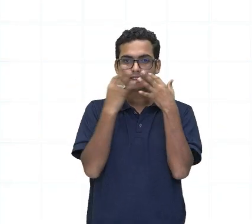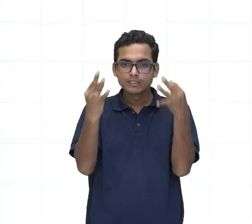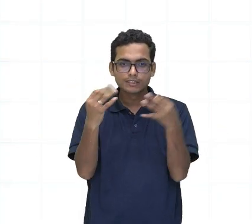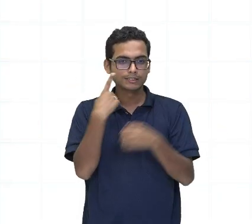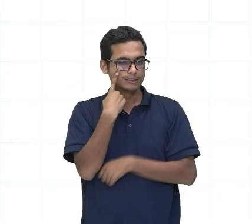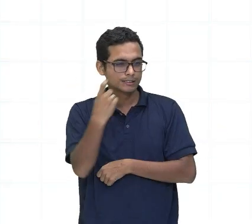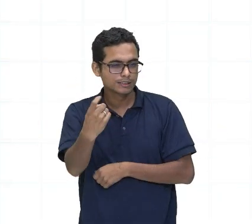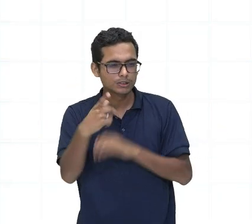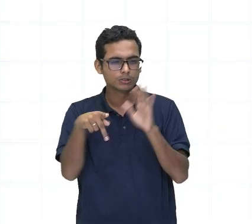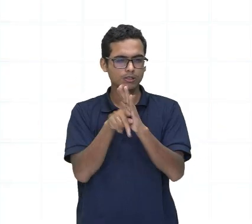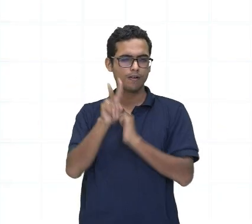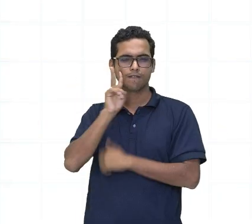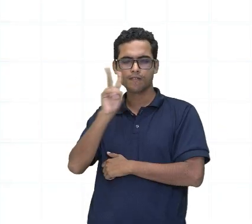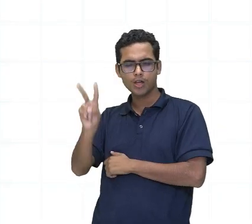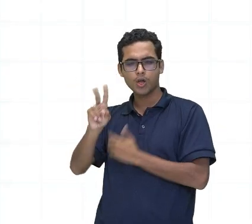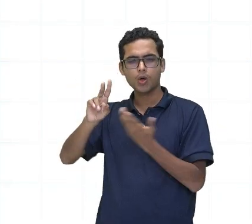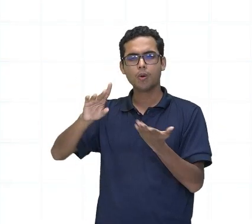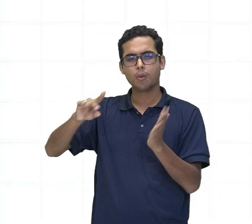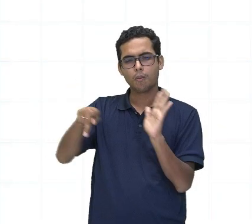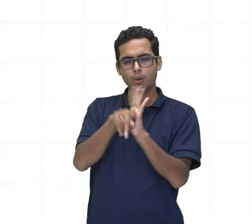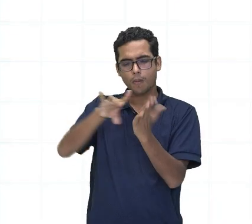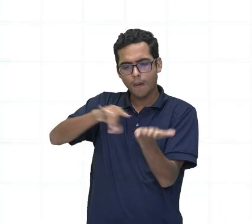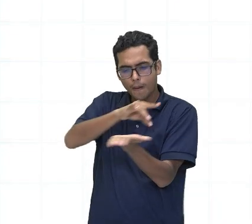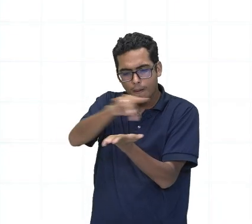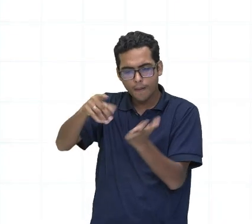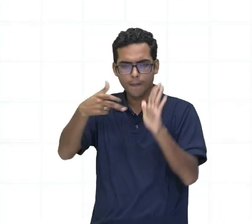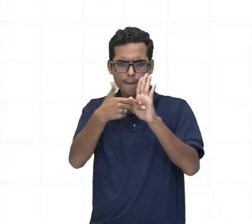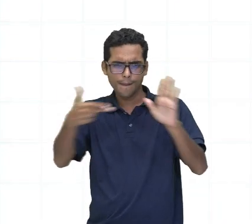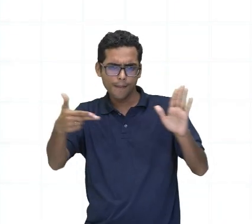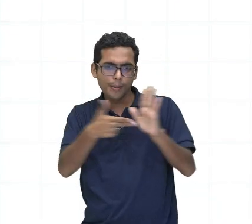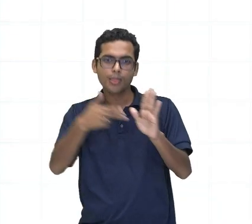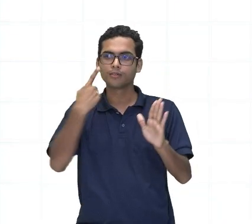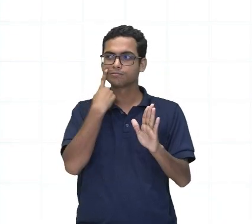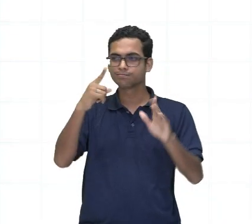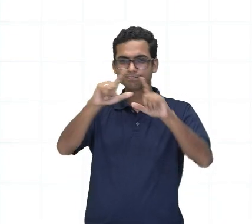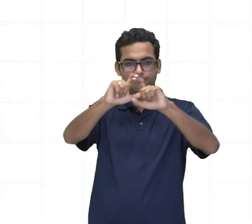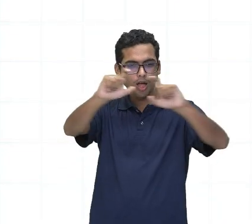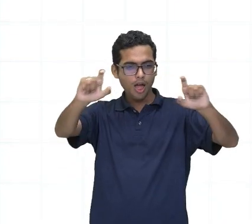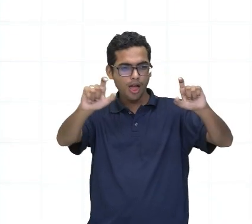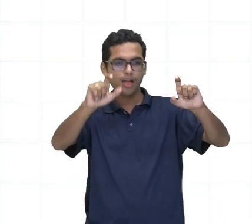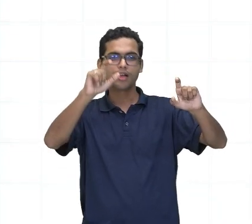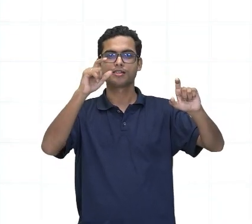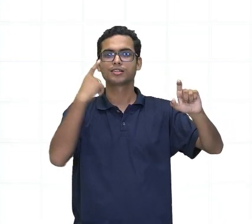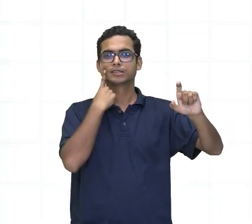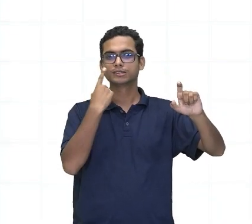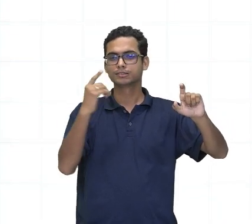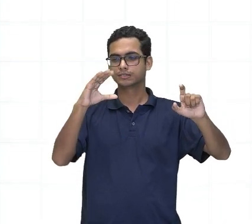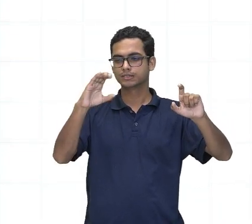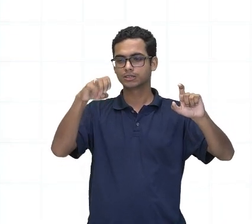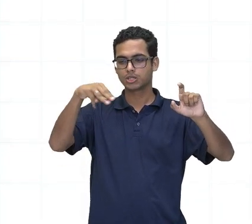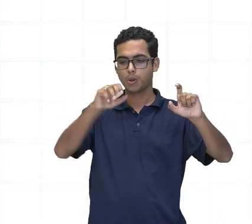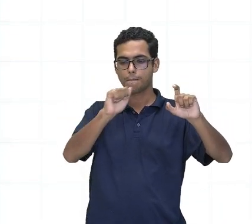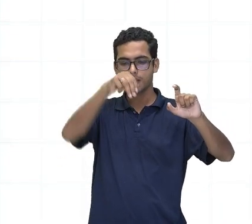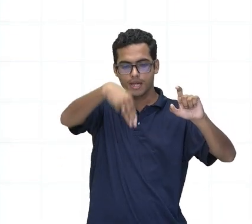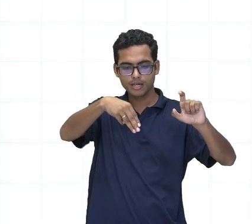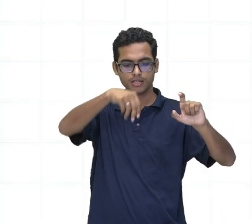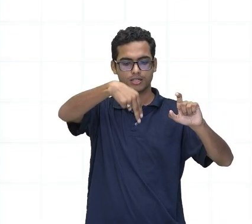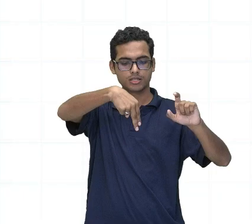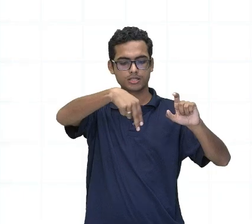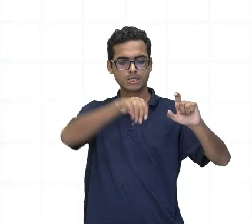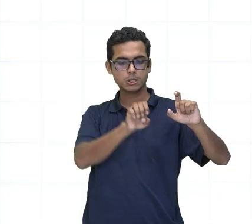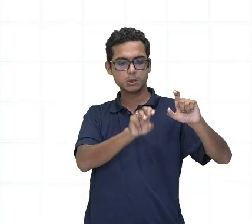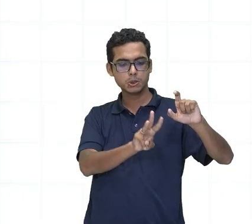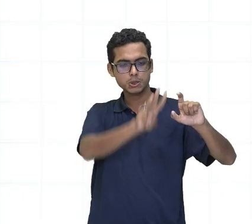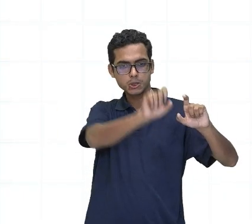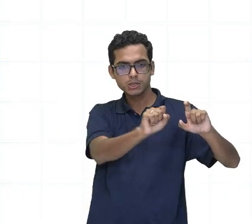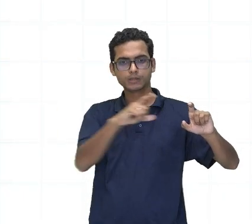né? Dengue, zika e chikungunya precisam ser controladas de forma integrada. Então, a manchete se já